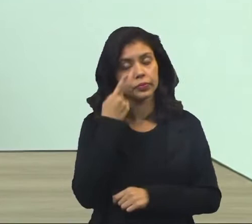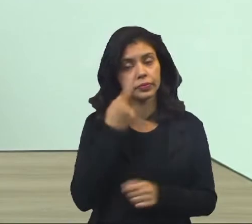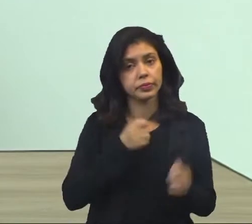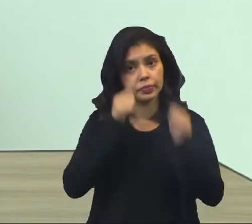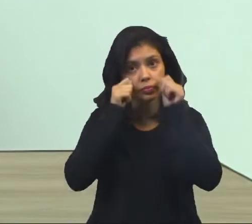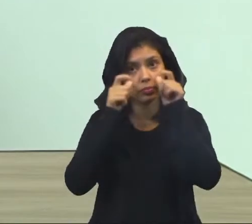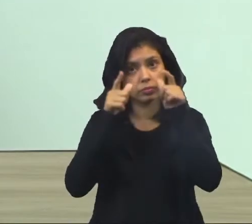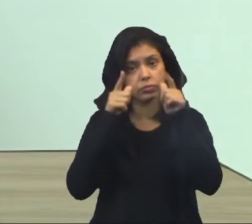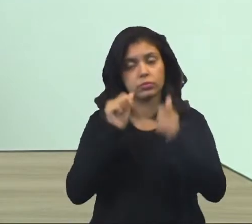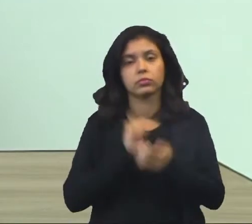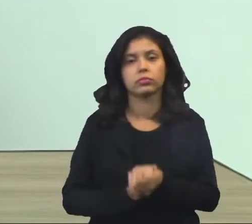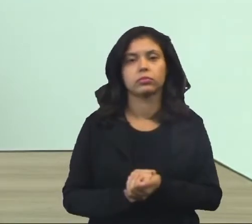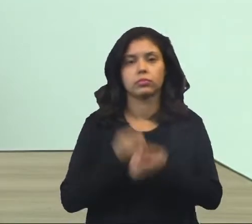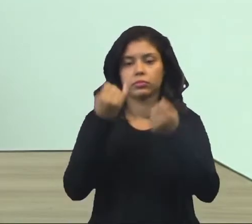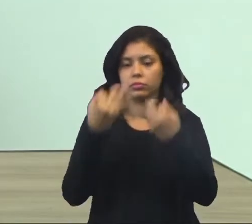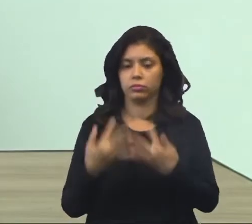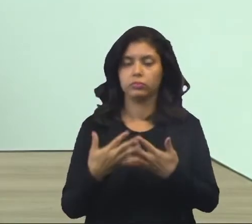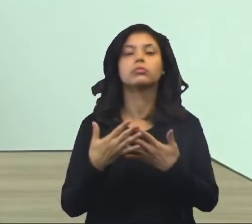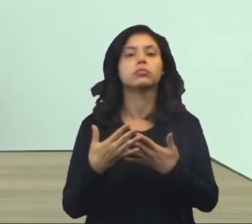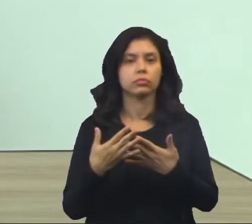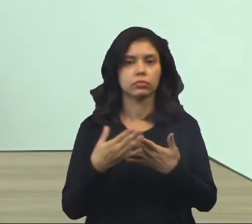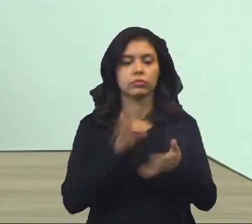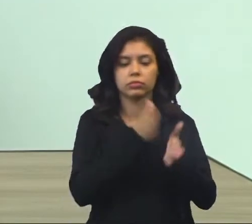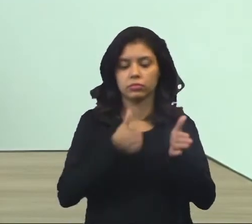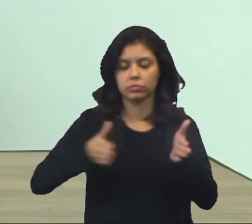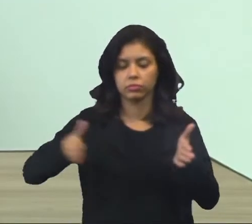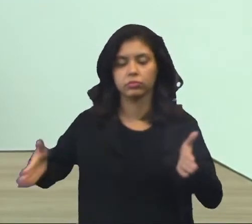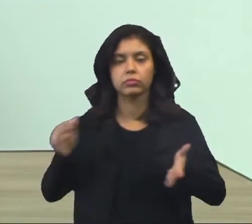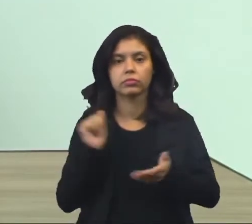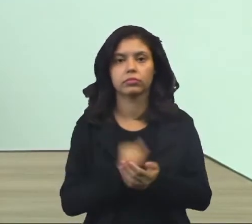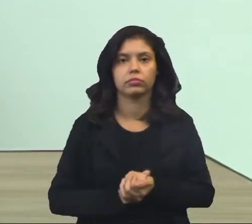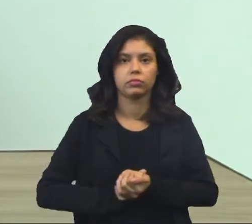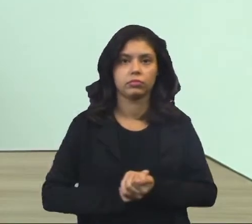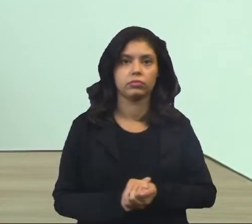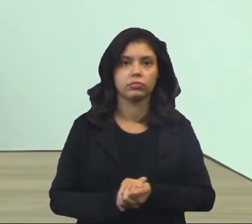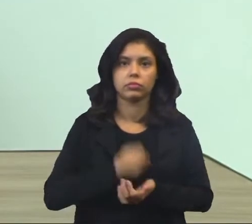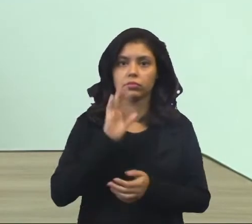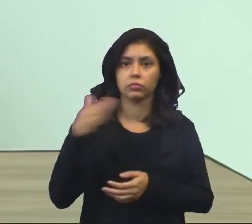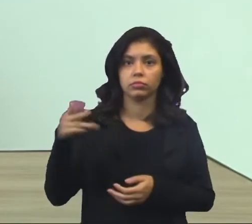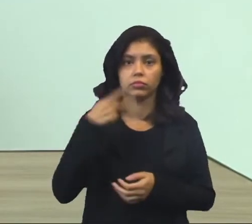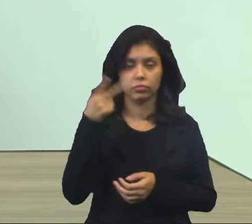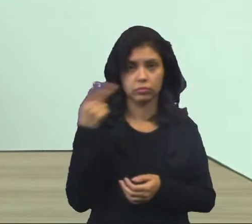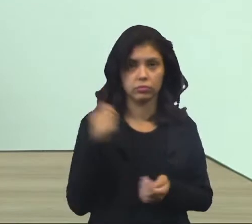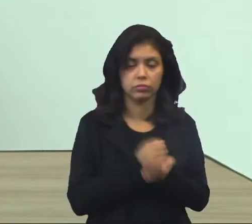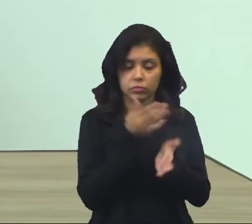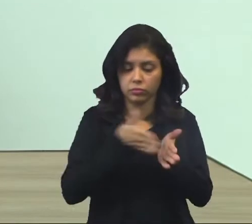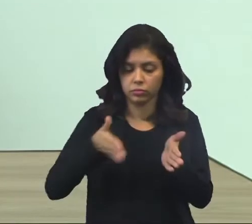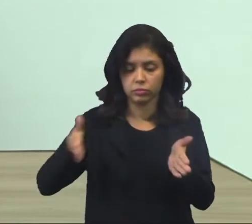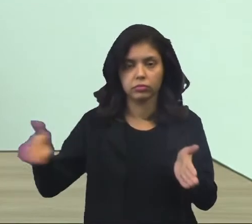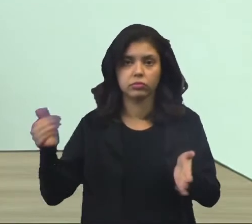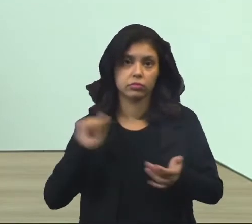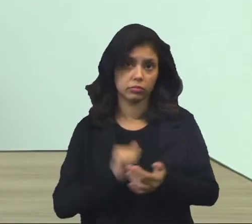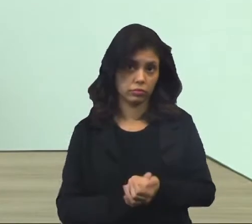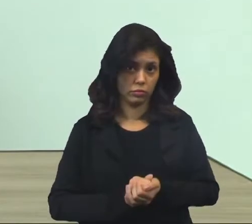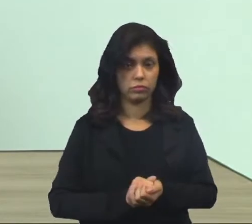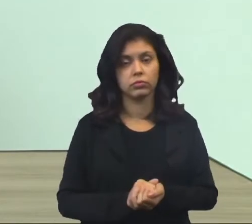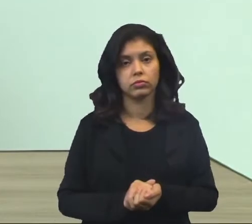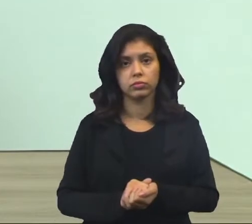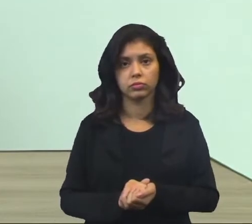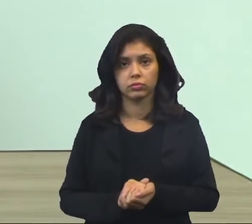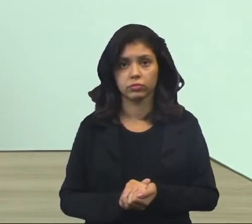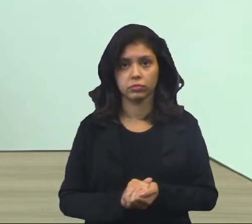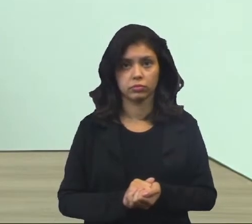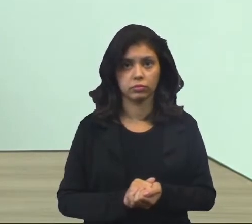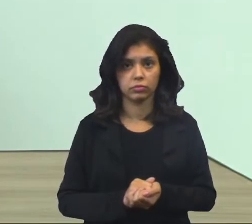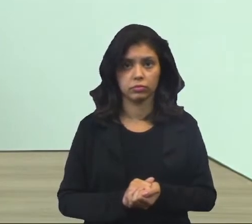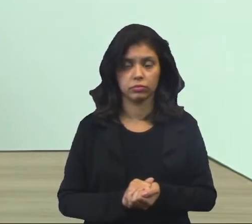muita atenção na hora dessa contagem. Mas como eu falei, quando a gente fala de contagem, sequências, né, sequências,